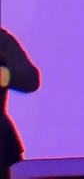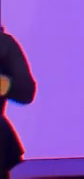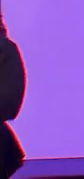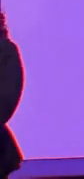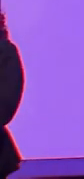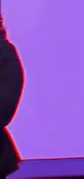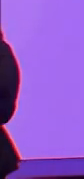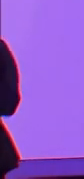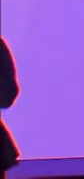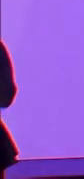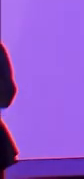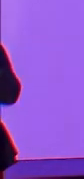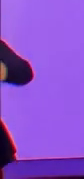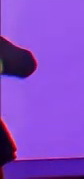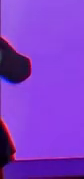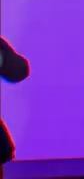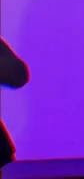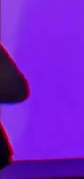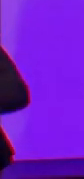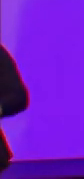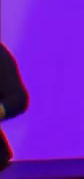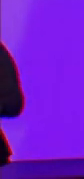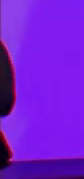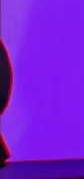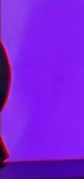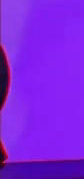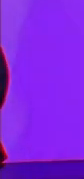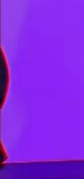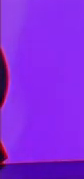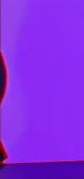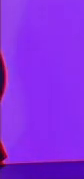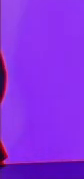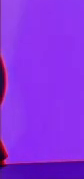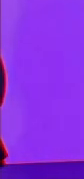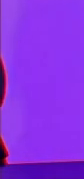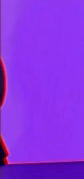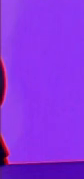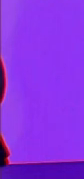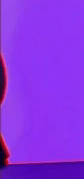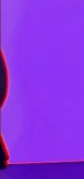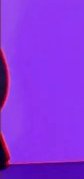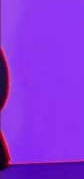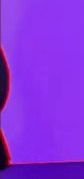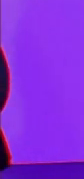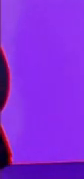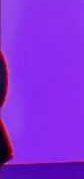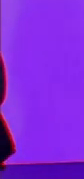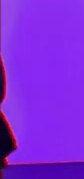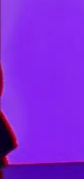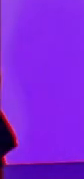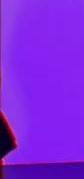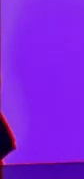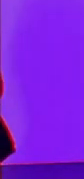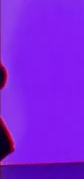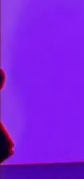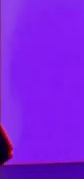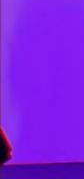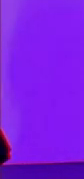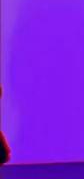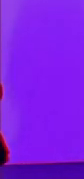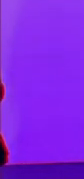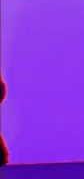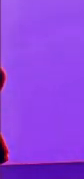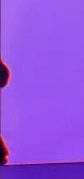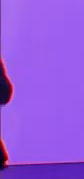de transformação de governo digital. Então, o Brasil, em 2010, ele era o 61º lugar nesse ranking,